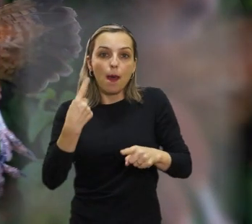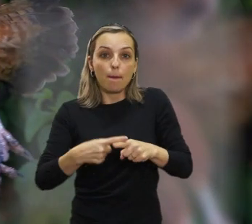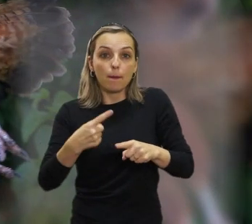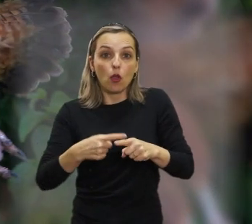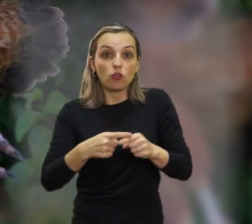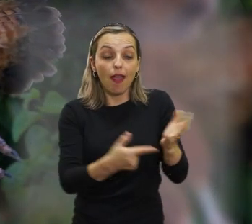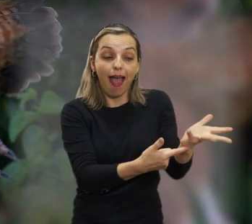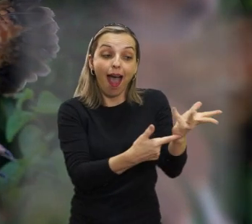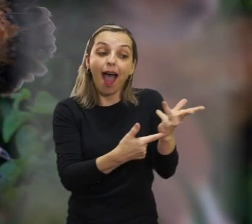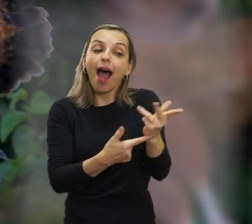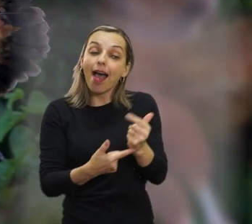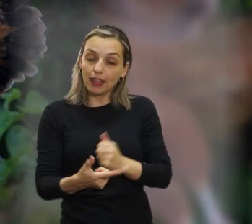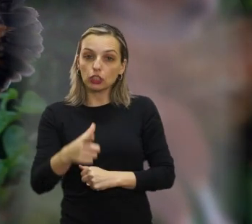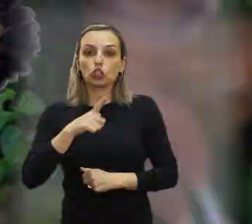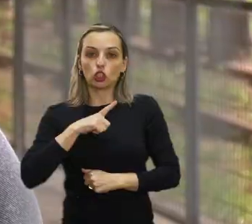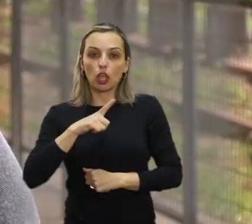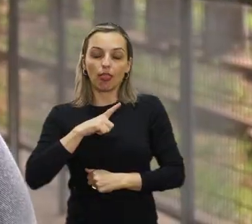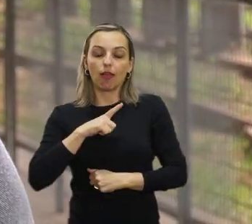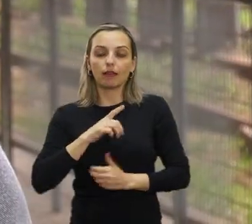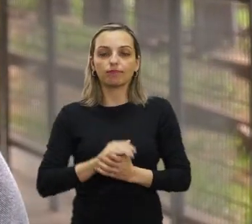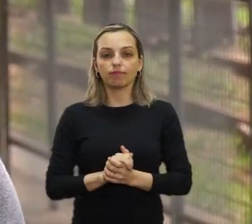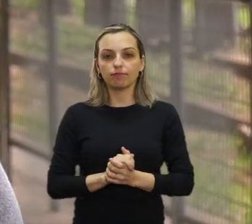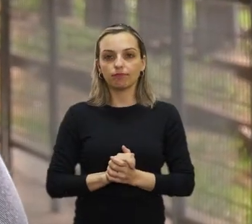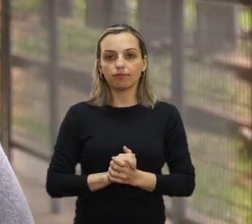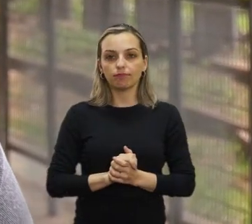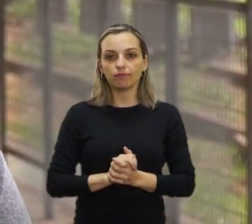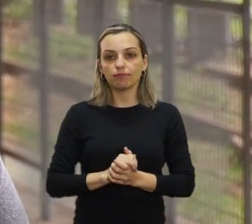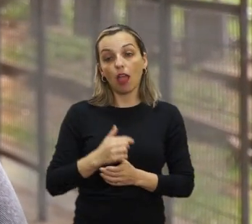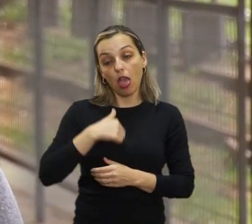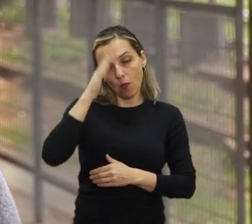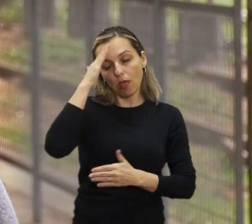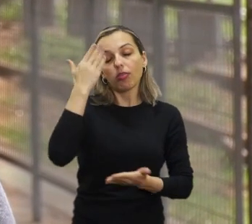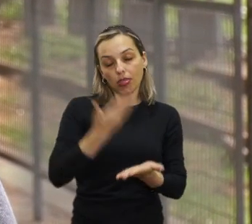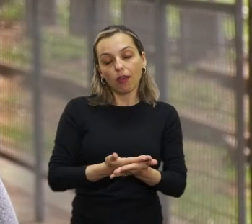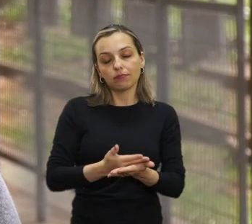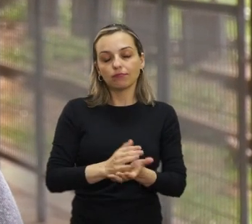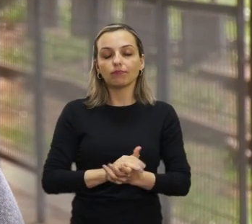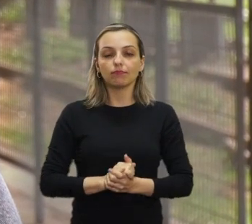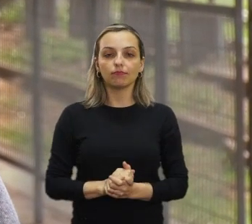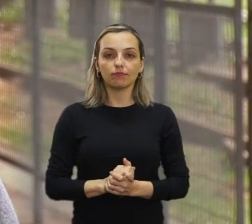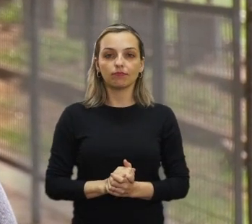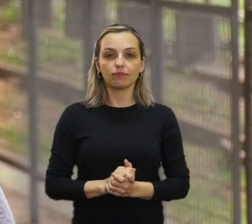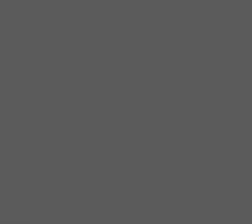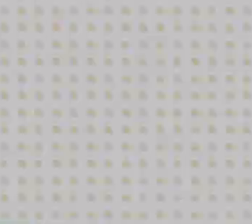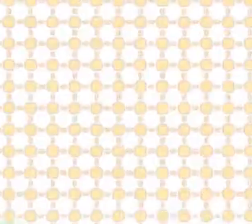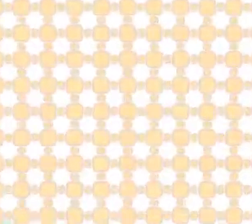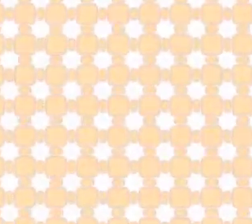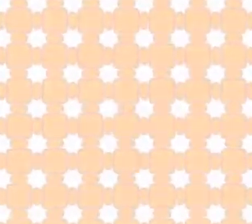muitas vezes uma comunicação mais completa nesse sentido, eu acredito, né?